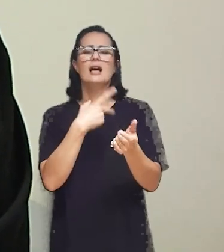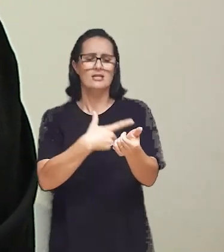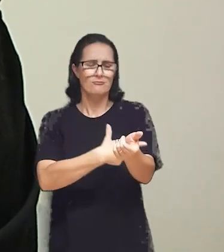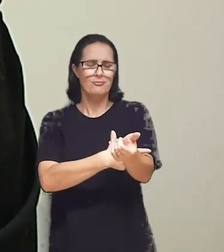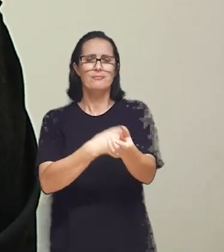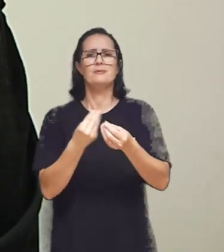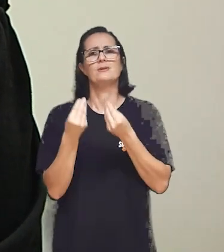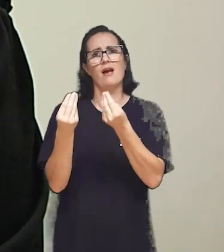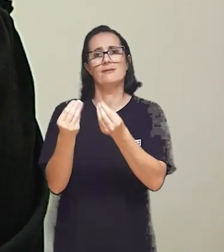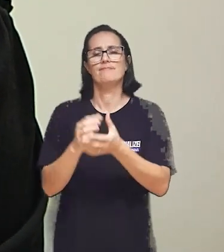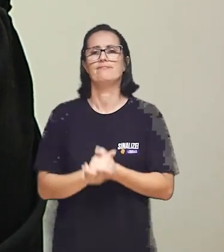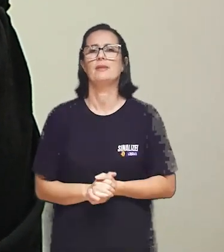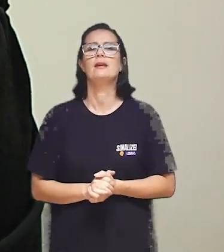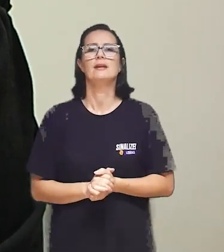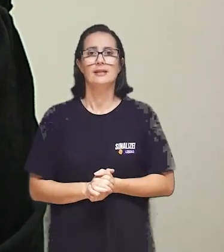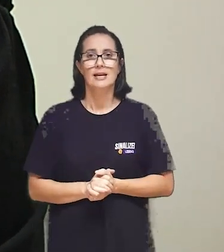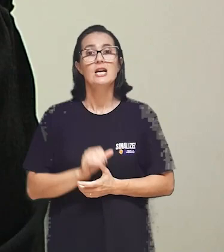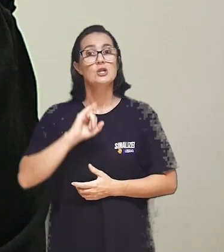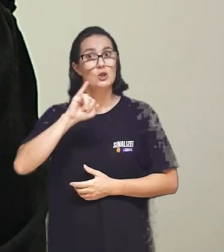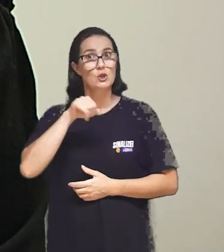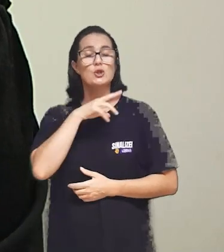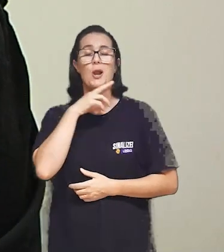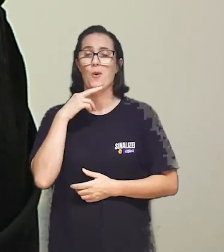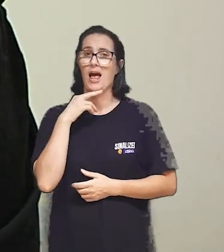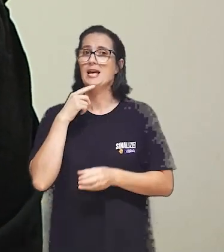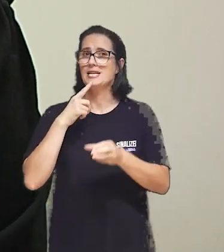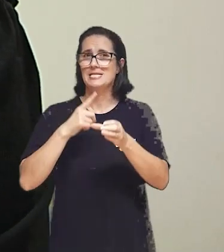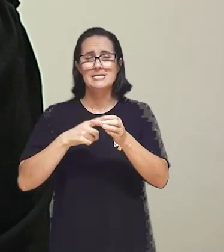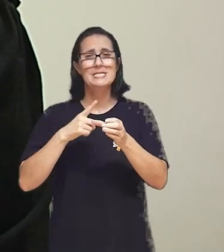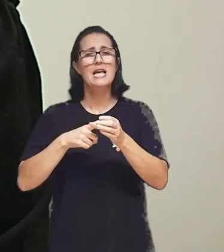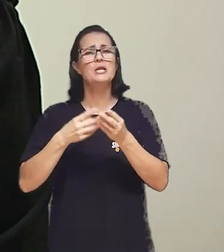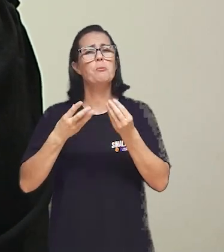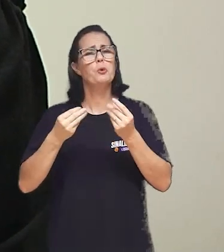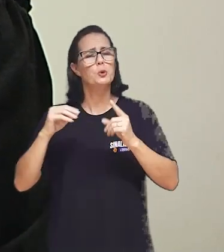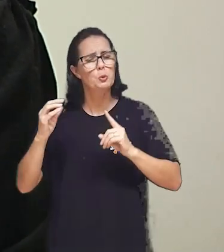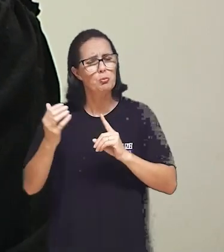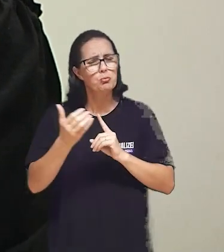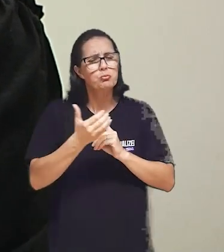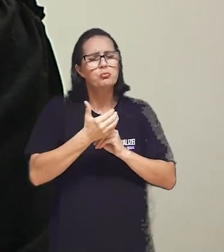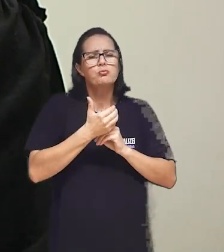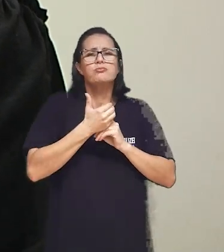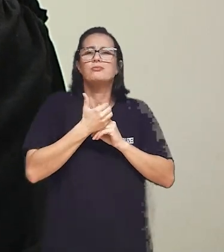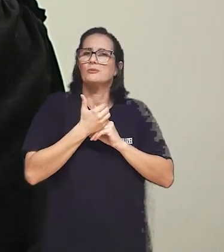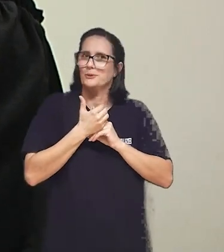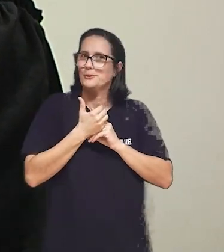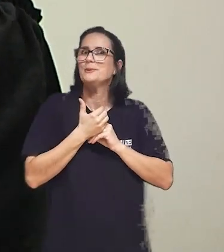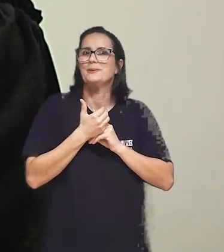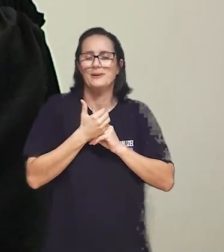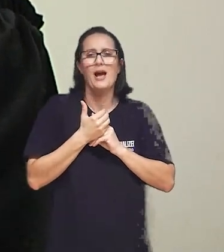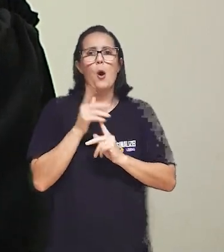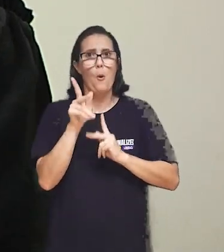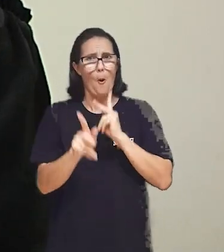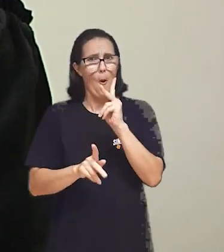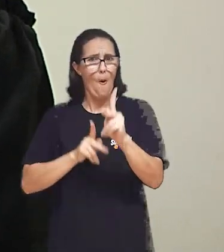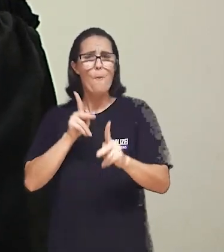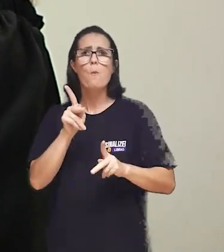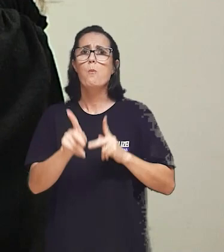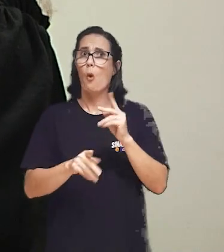Sul é uma cidade muito acolhedora. A população de Jaraguá ela é muito